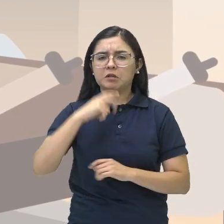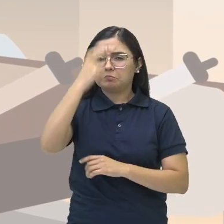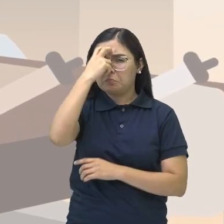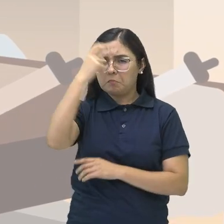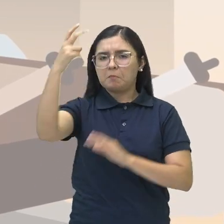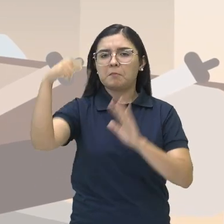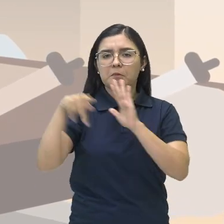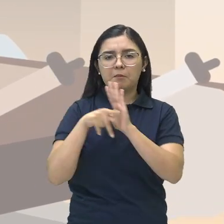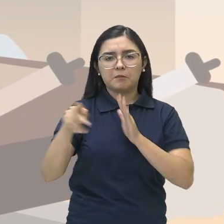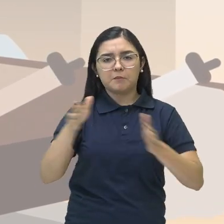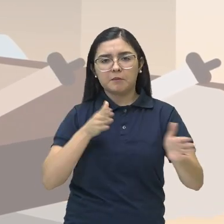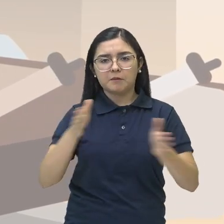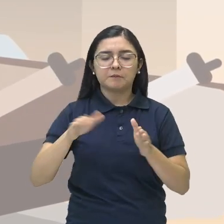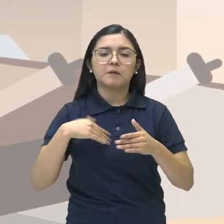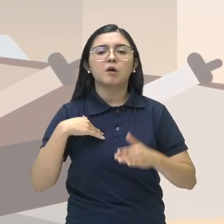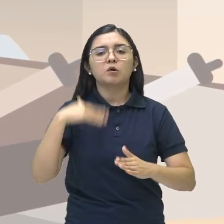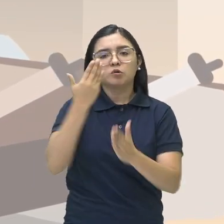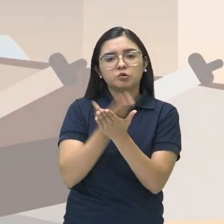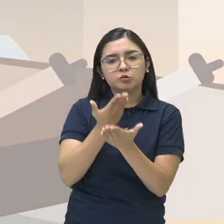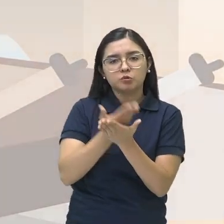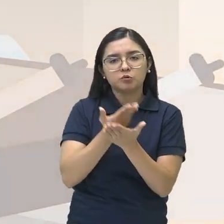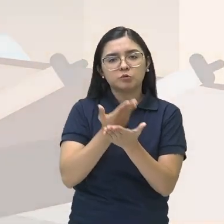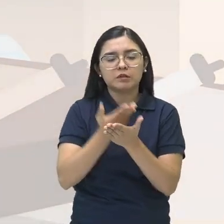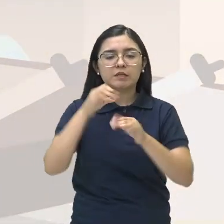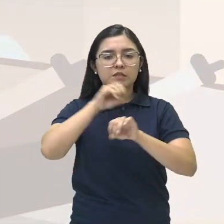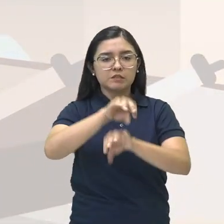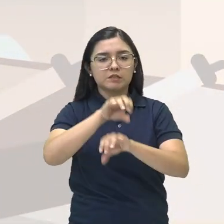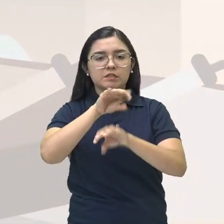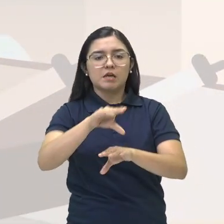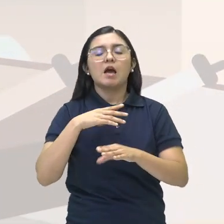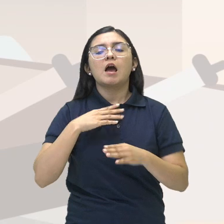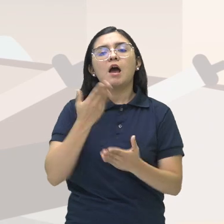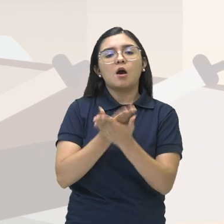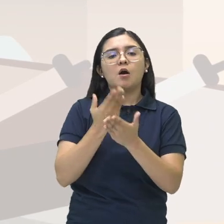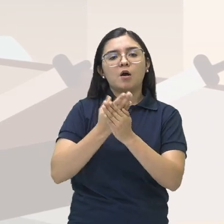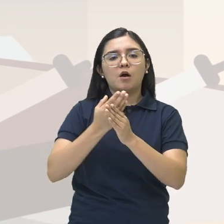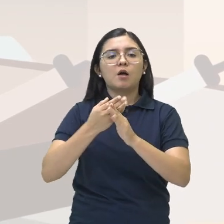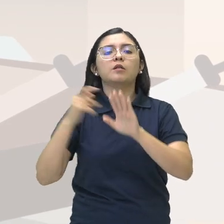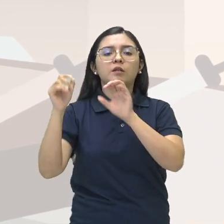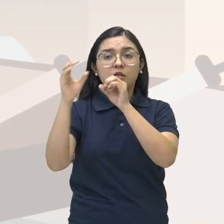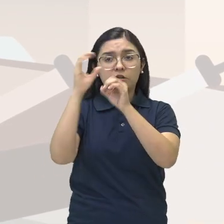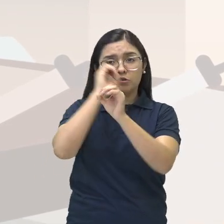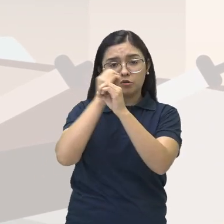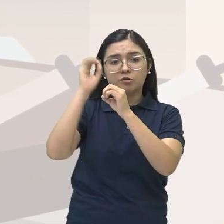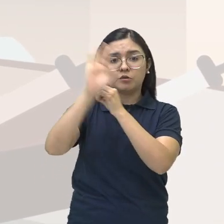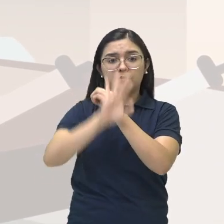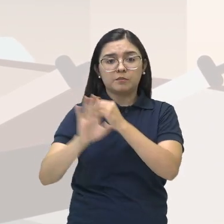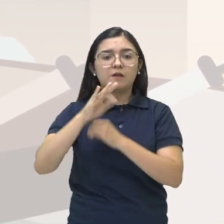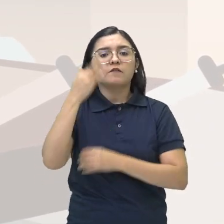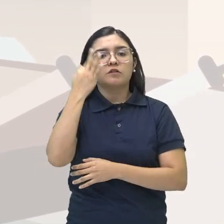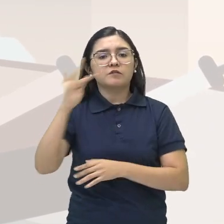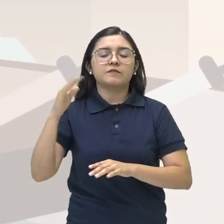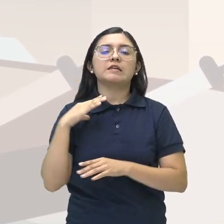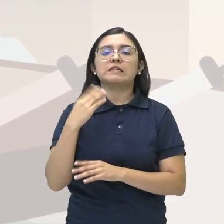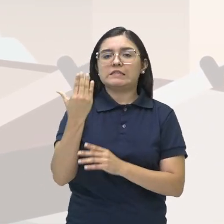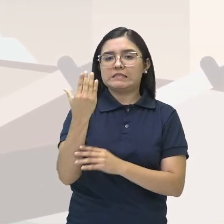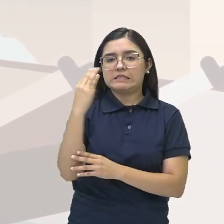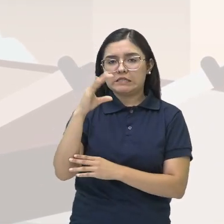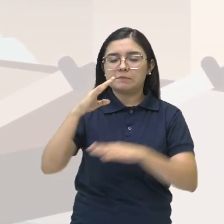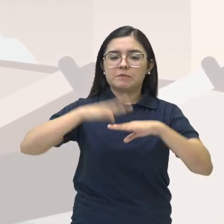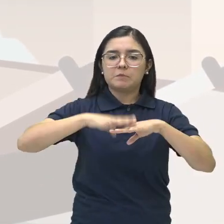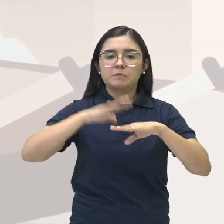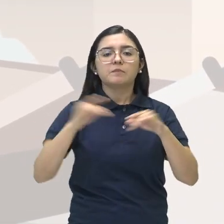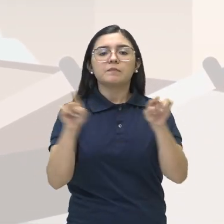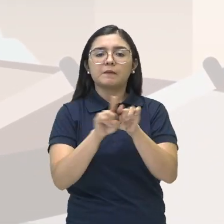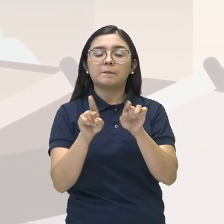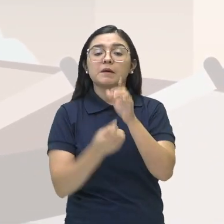da época, estudei e ministrei aulas de astronomia, filosofia e ciências exatas. Aprimorei